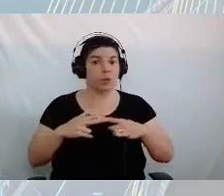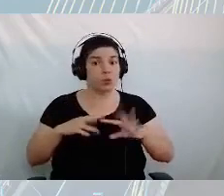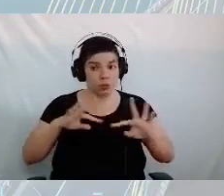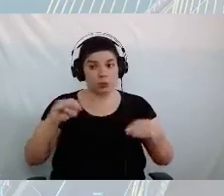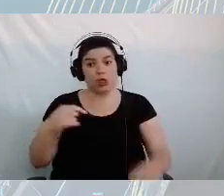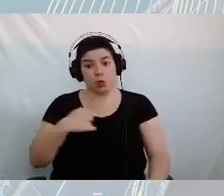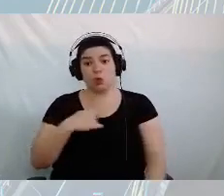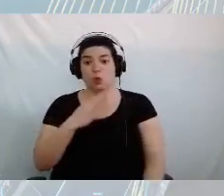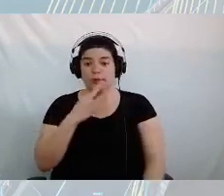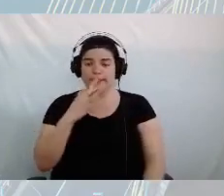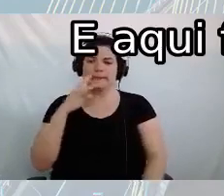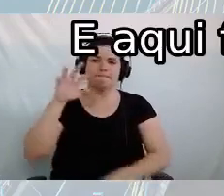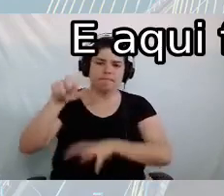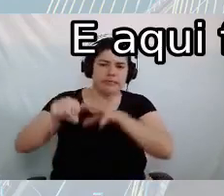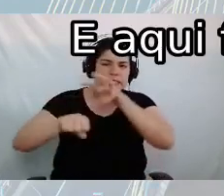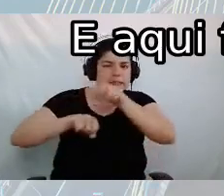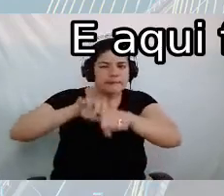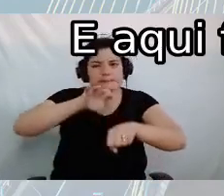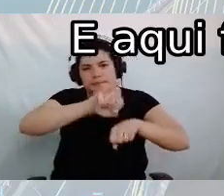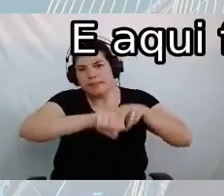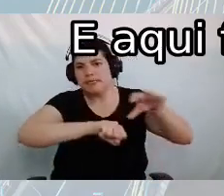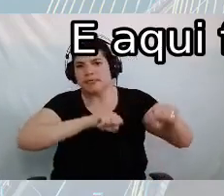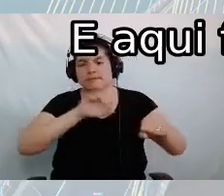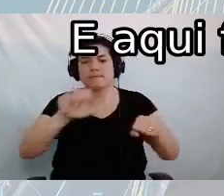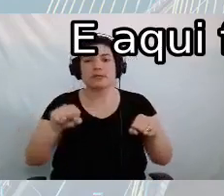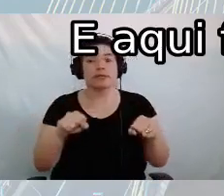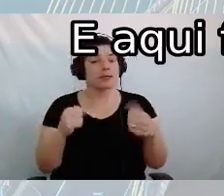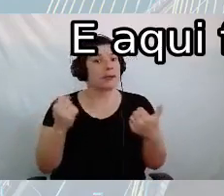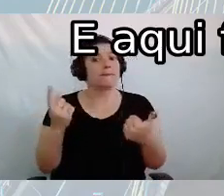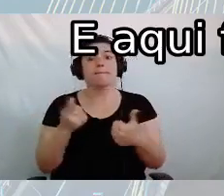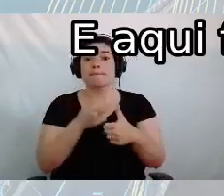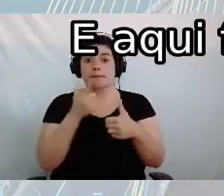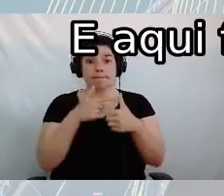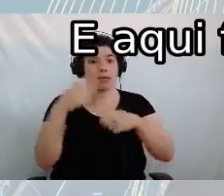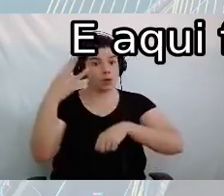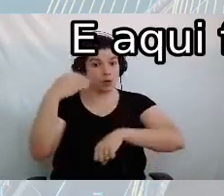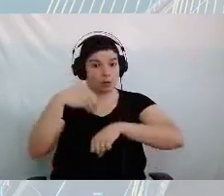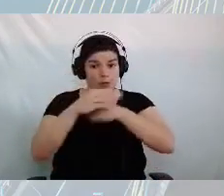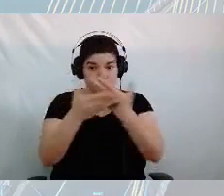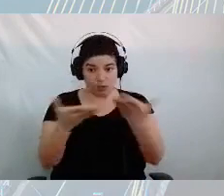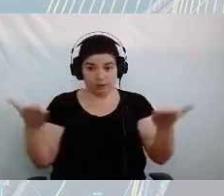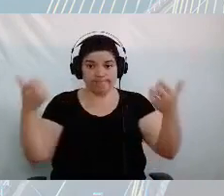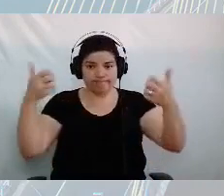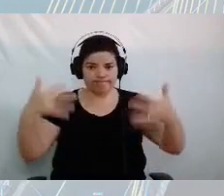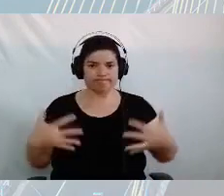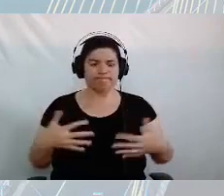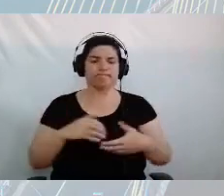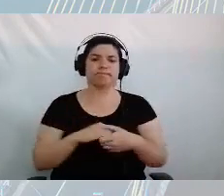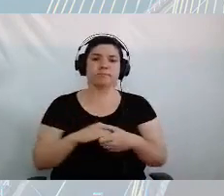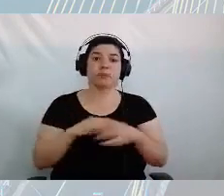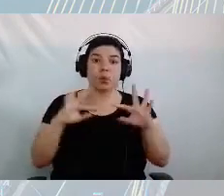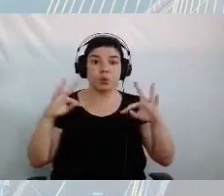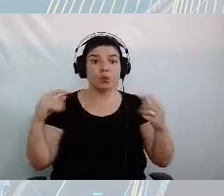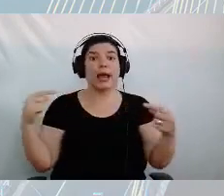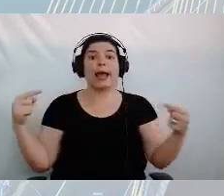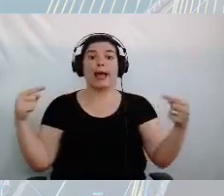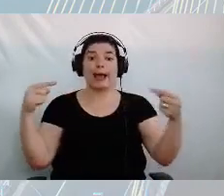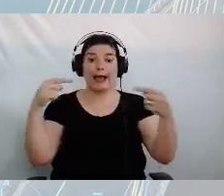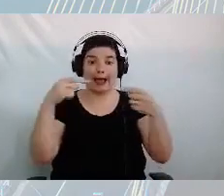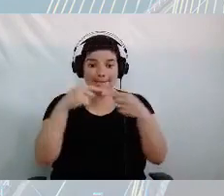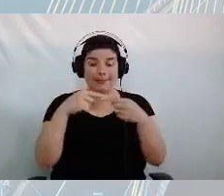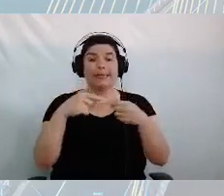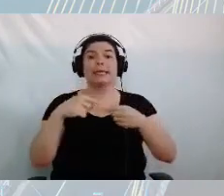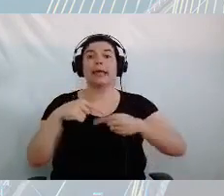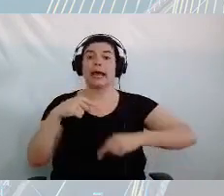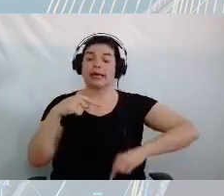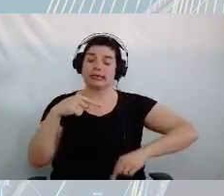pegando um pedacinho de cada. E aqui fica a primeira coisa que eu gostaria de compartilhar com vocês. Tudo que tem a ver com desenvolvimento de produto e agilidade